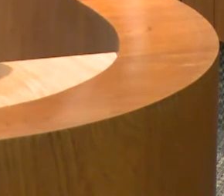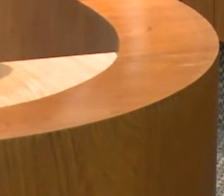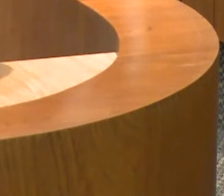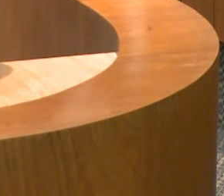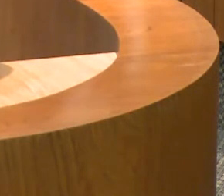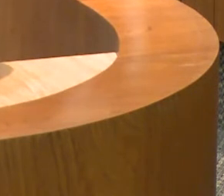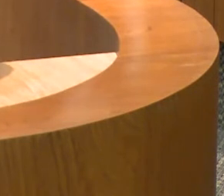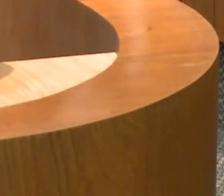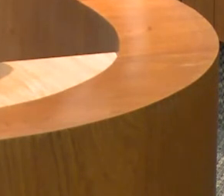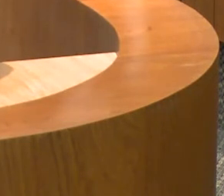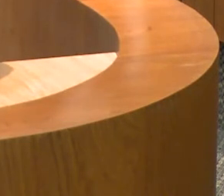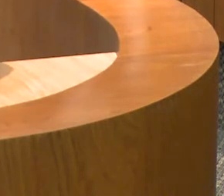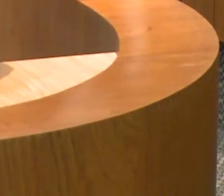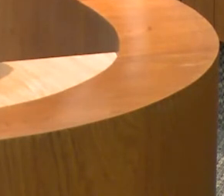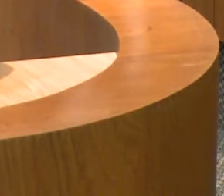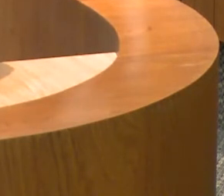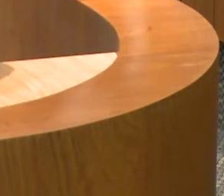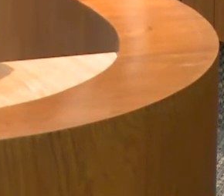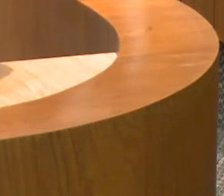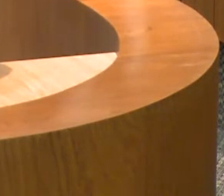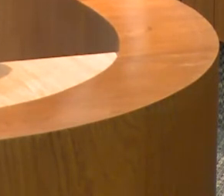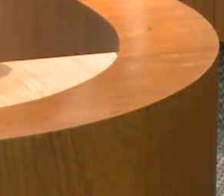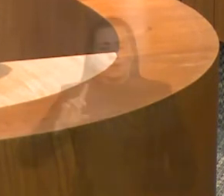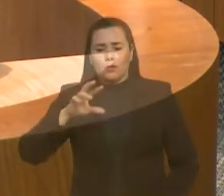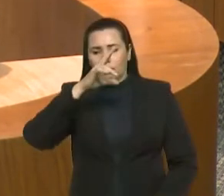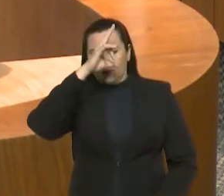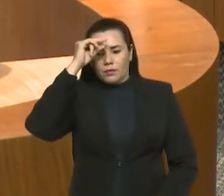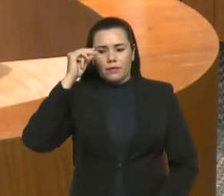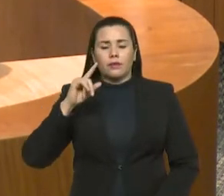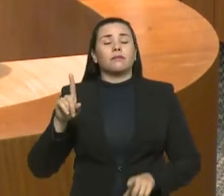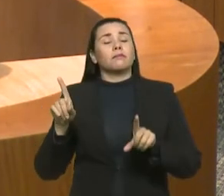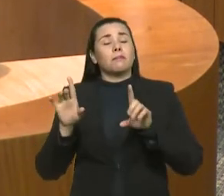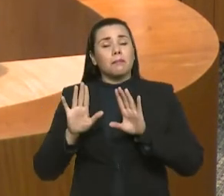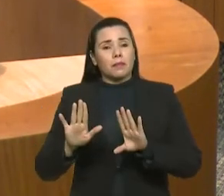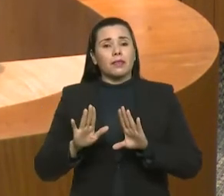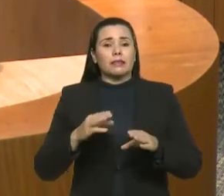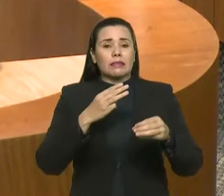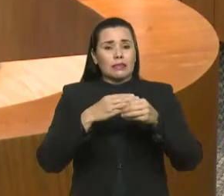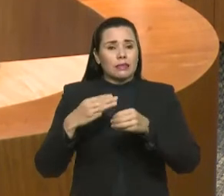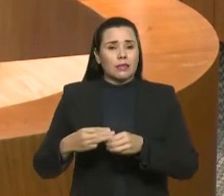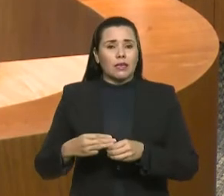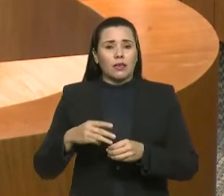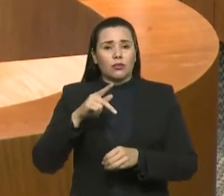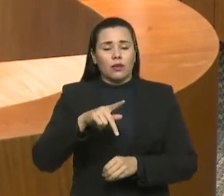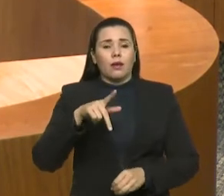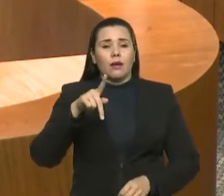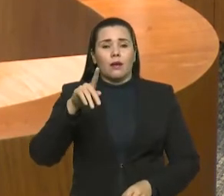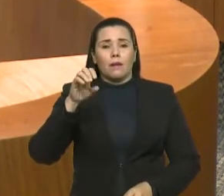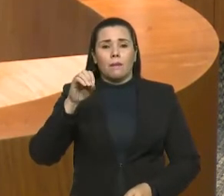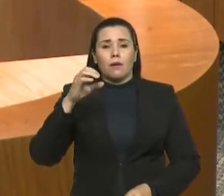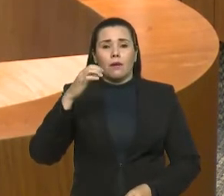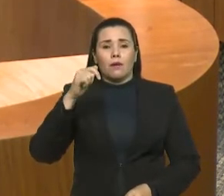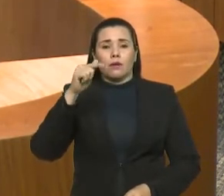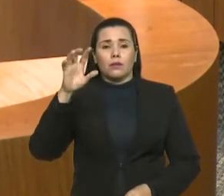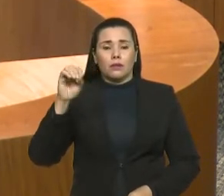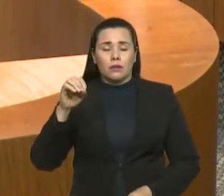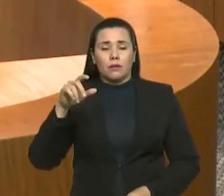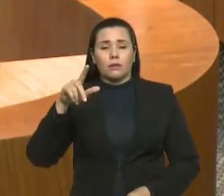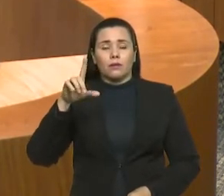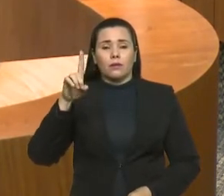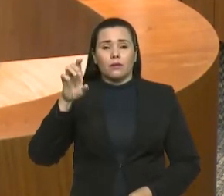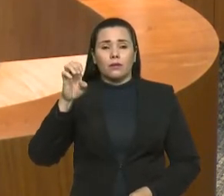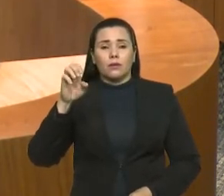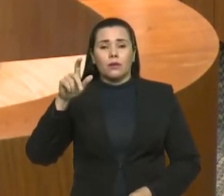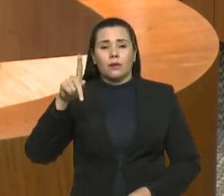prefeito, mas da sociedade de Esperantinópolis, da sociedade também de Porção de Pedras, que nós possamos dar uma atenção especial. Eu tenho